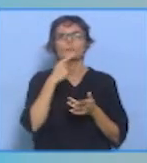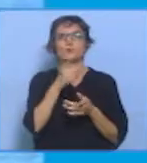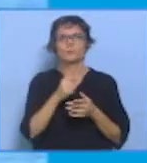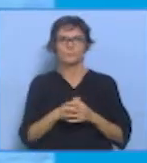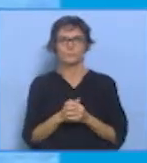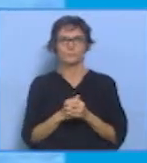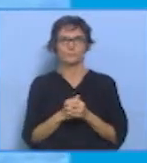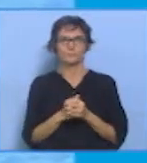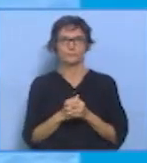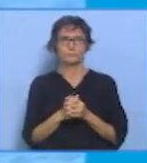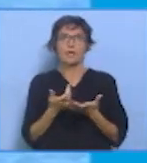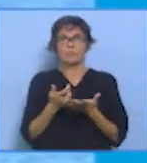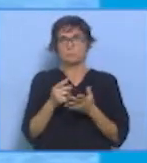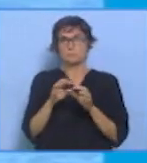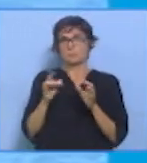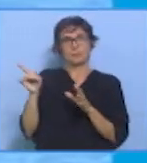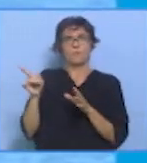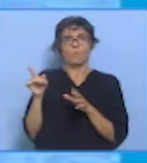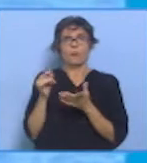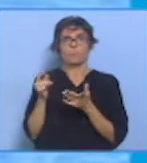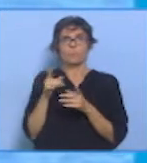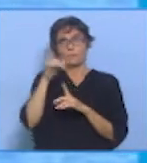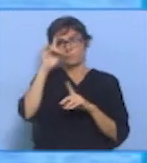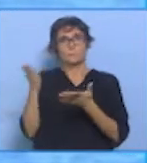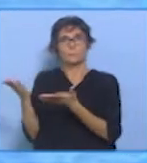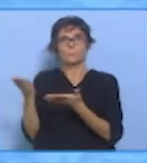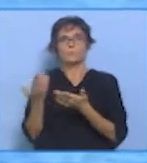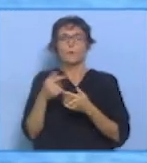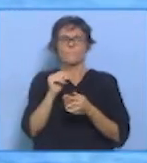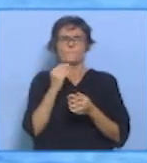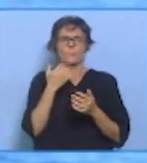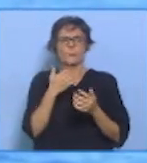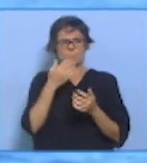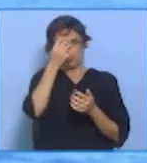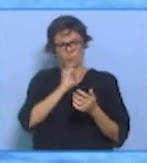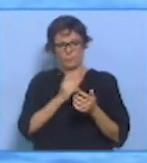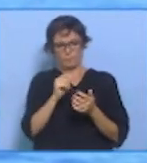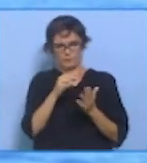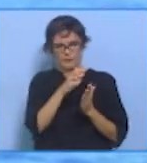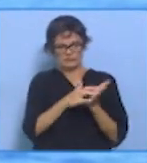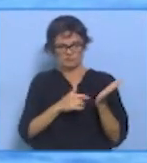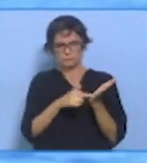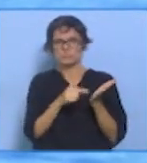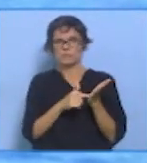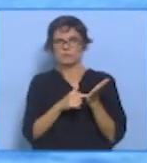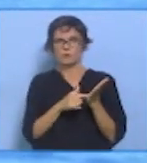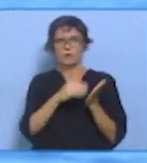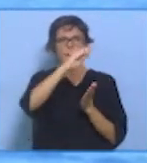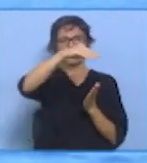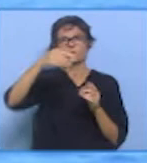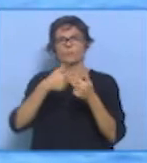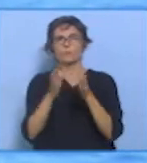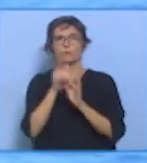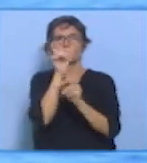mas aquilo que eu retirei destas leituras é a questão de chamar todos aqueles que estão à margem,